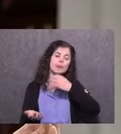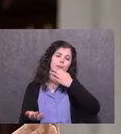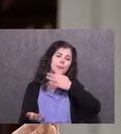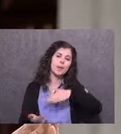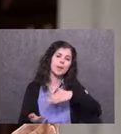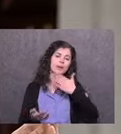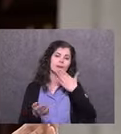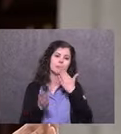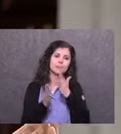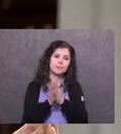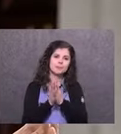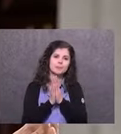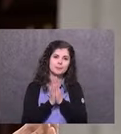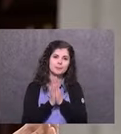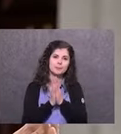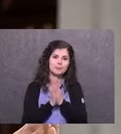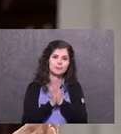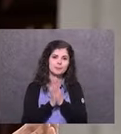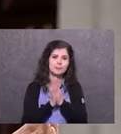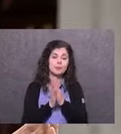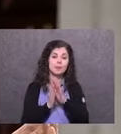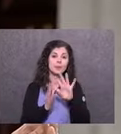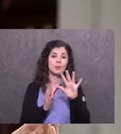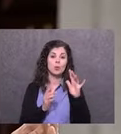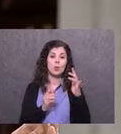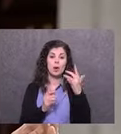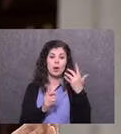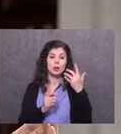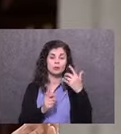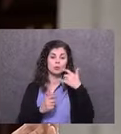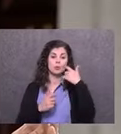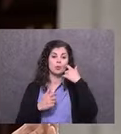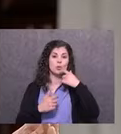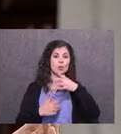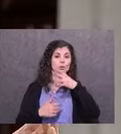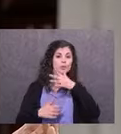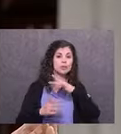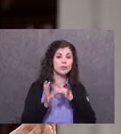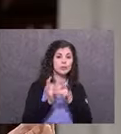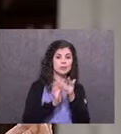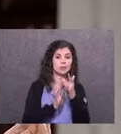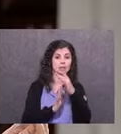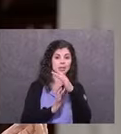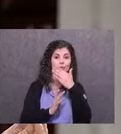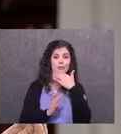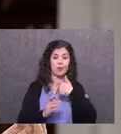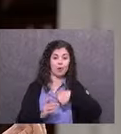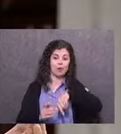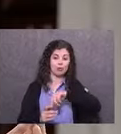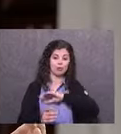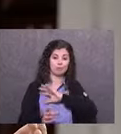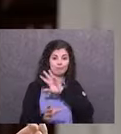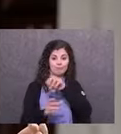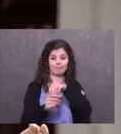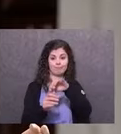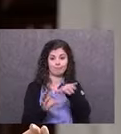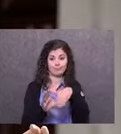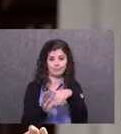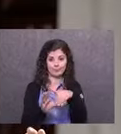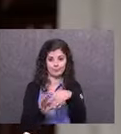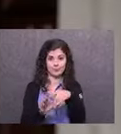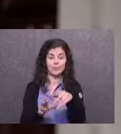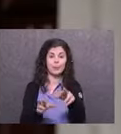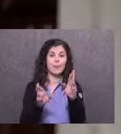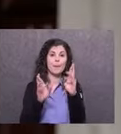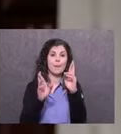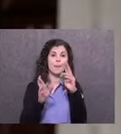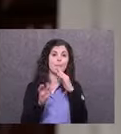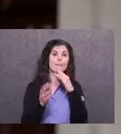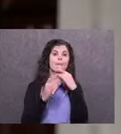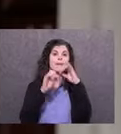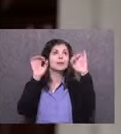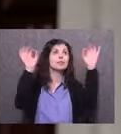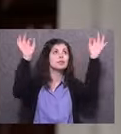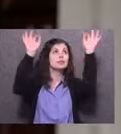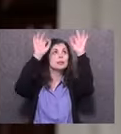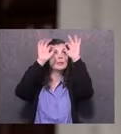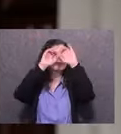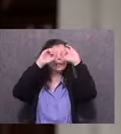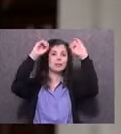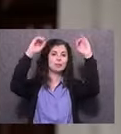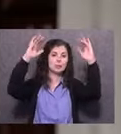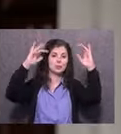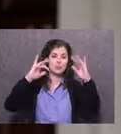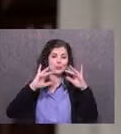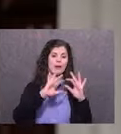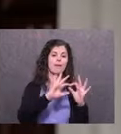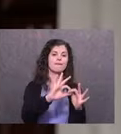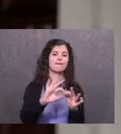suplicamos que, participando no corpo e sangue de Cristo, sejamos reunidos pelo Espírito Santo